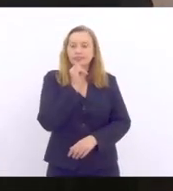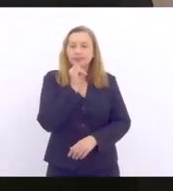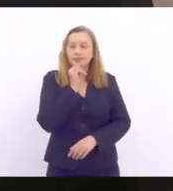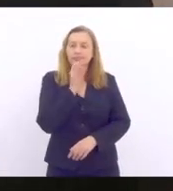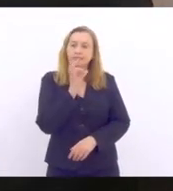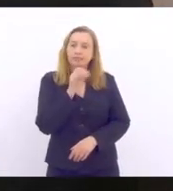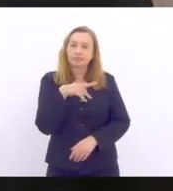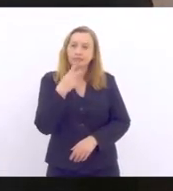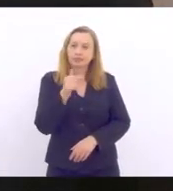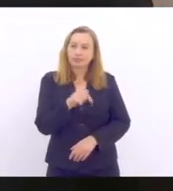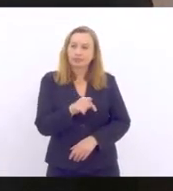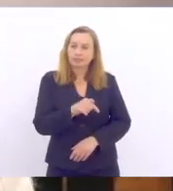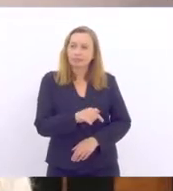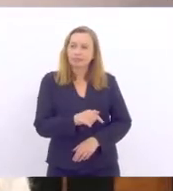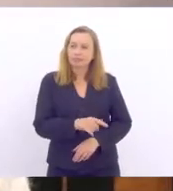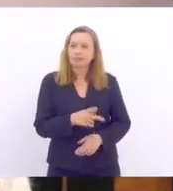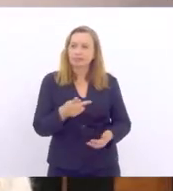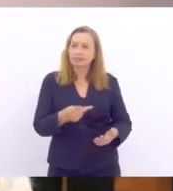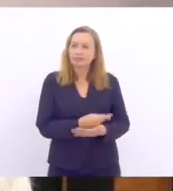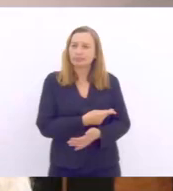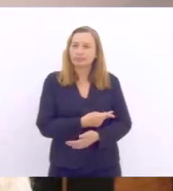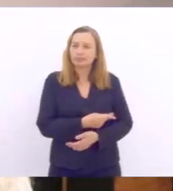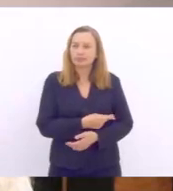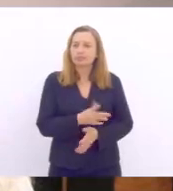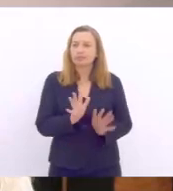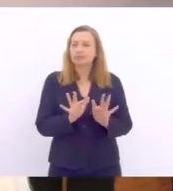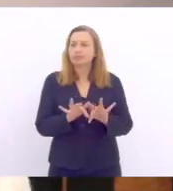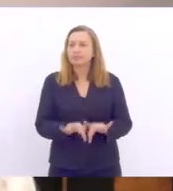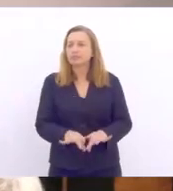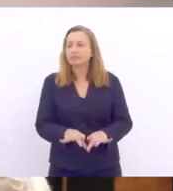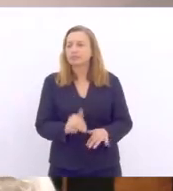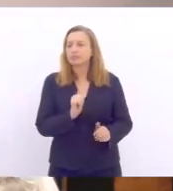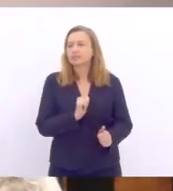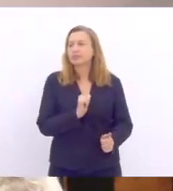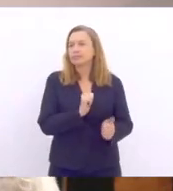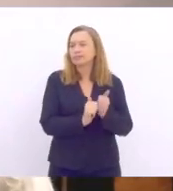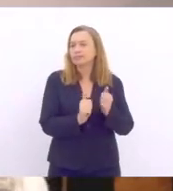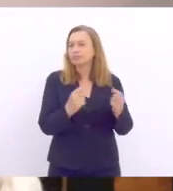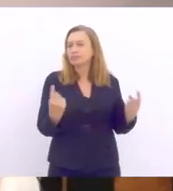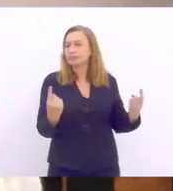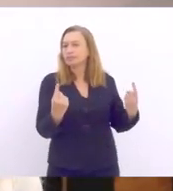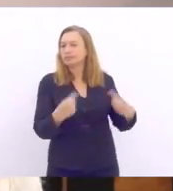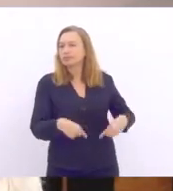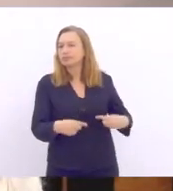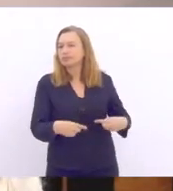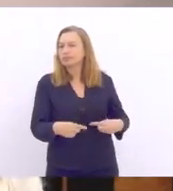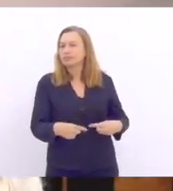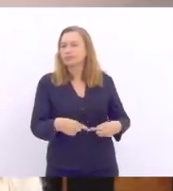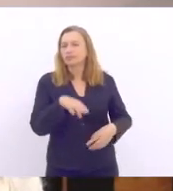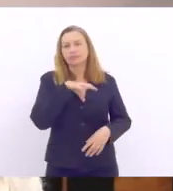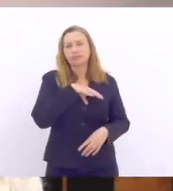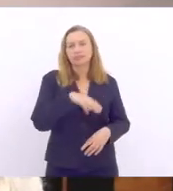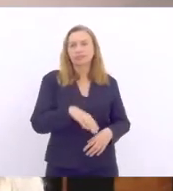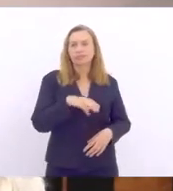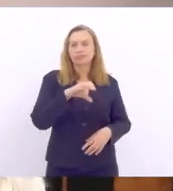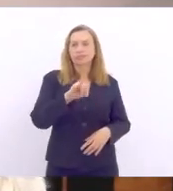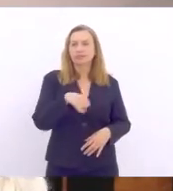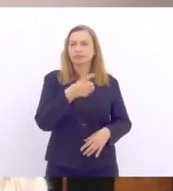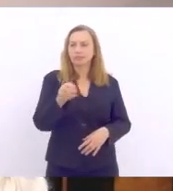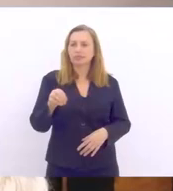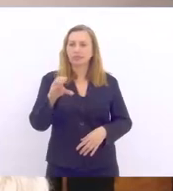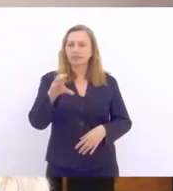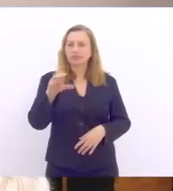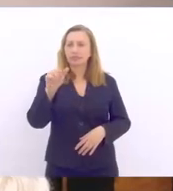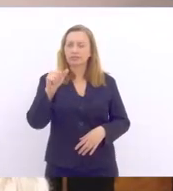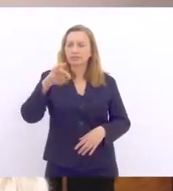aqui do que aconteceu na final do jogo Brasil, Vasco e São Caetano, Copa do João